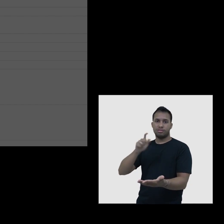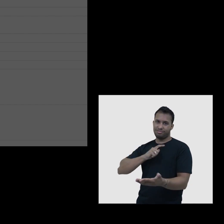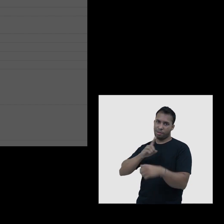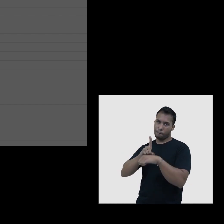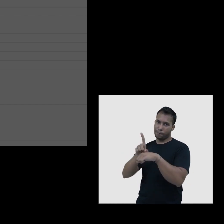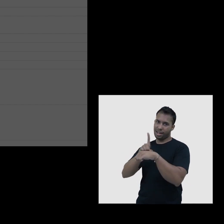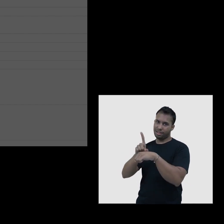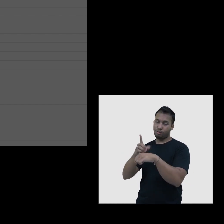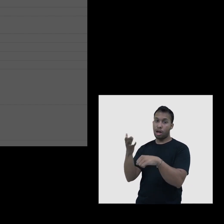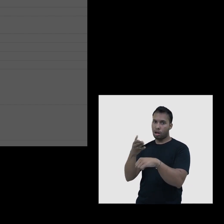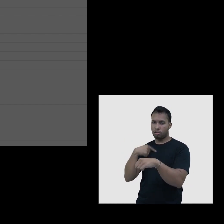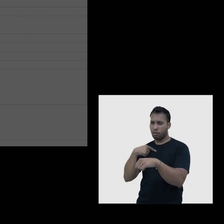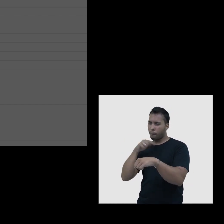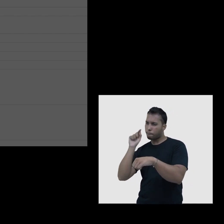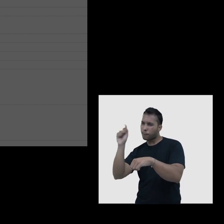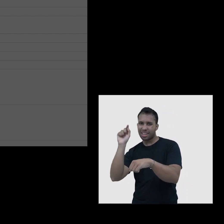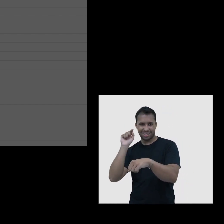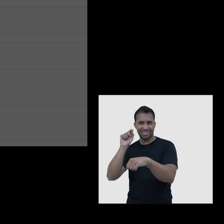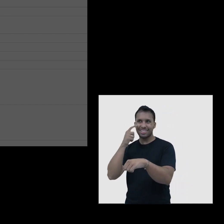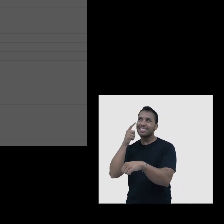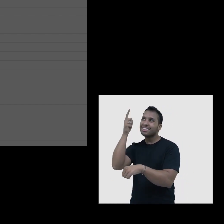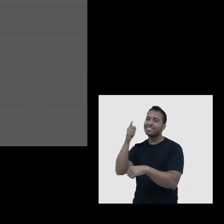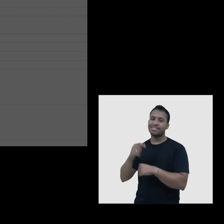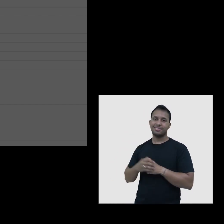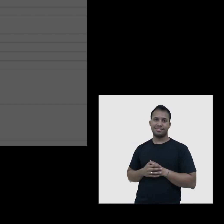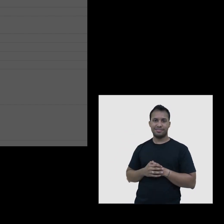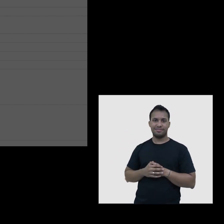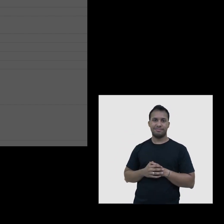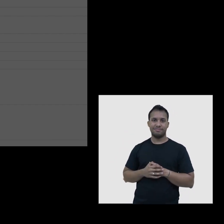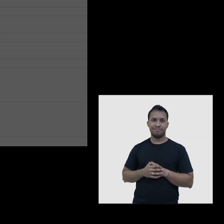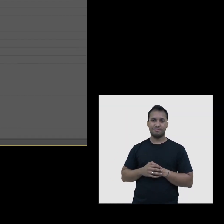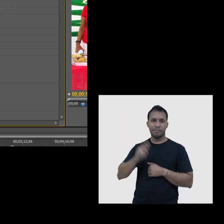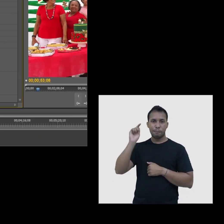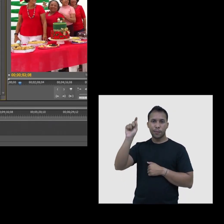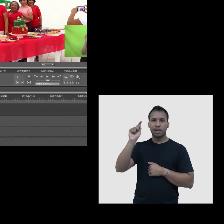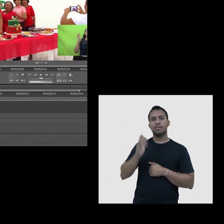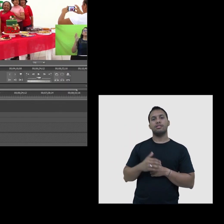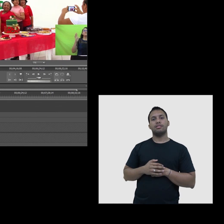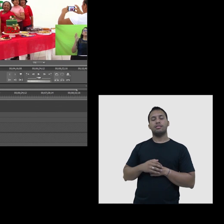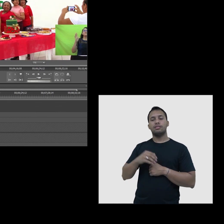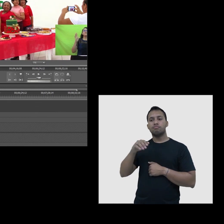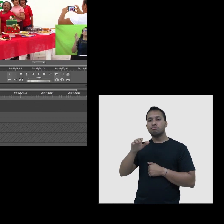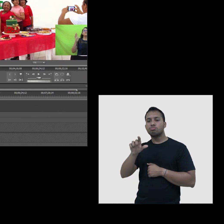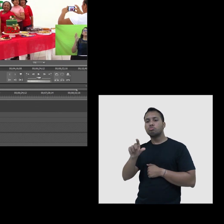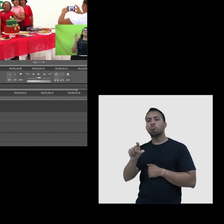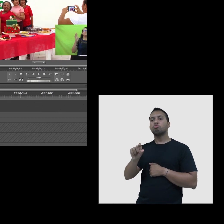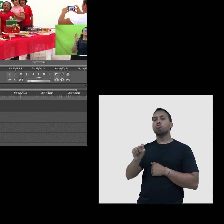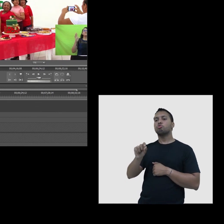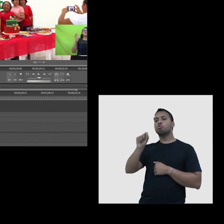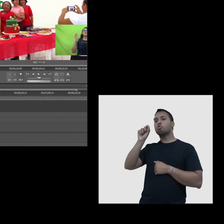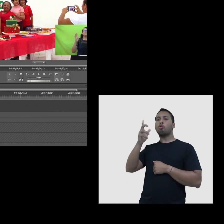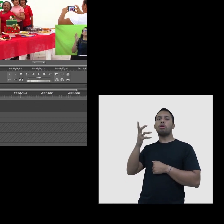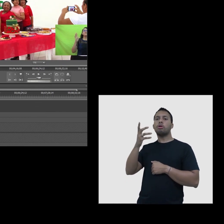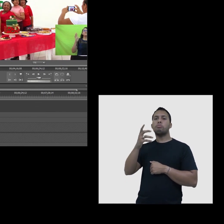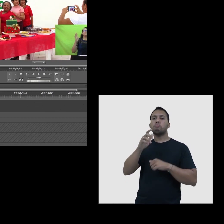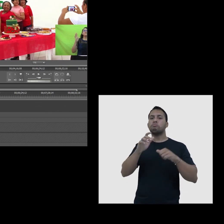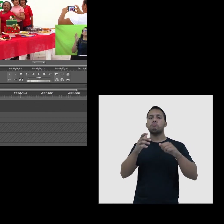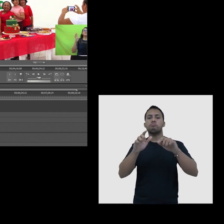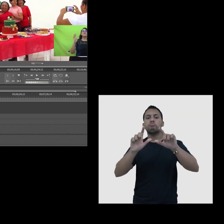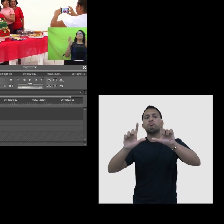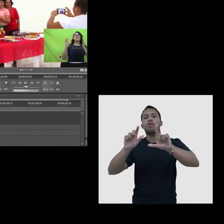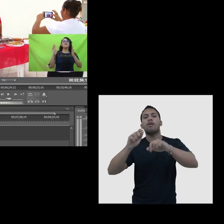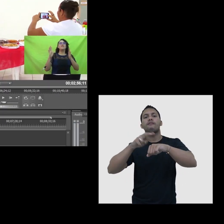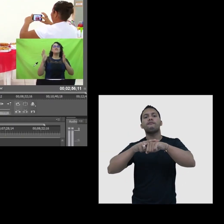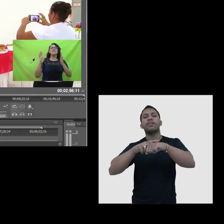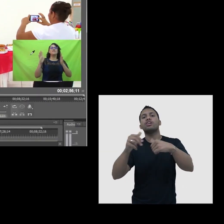vai remover. Aqui está o preto, né? Então a gente vai clicar aqui no conta-gotas dele e vai clicar sobre um